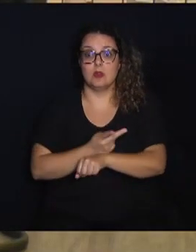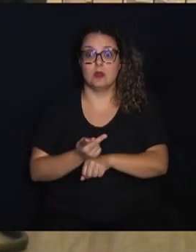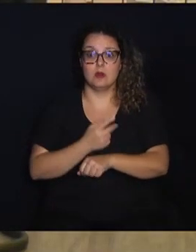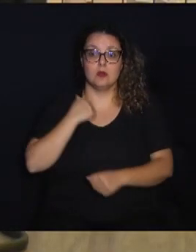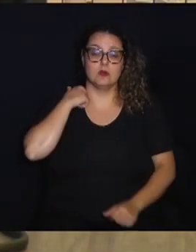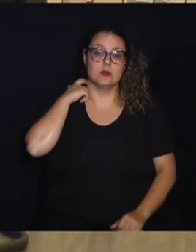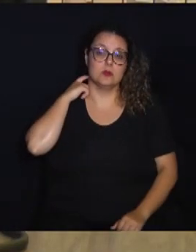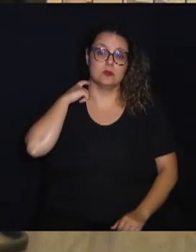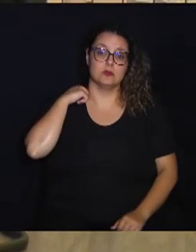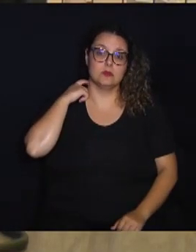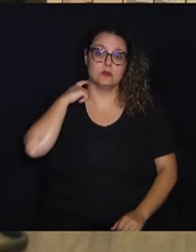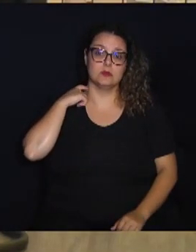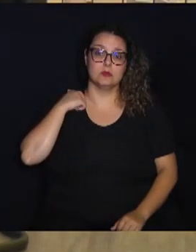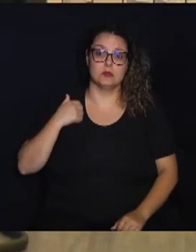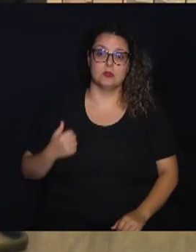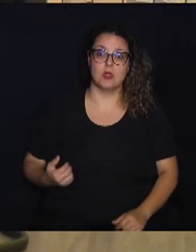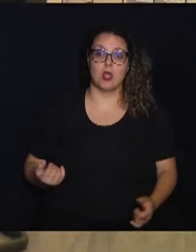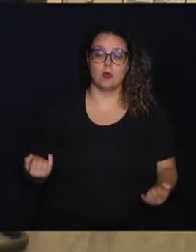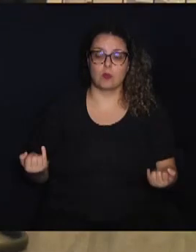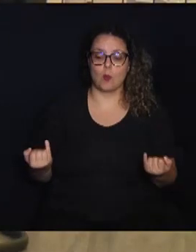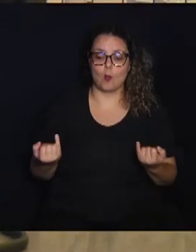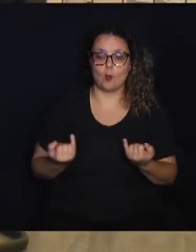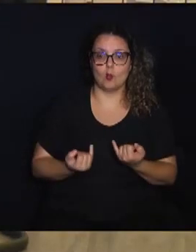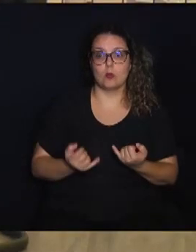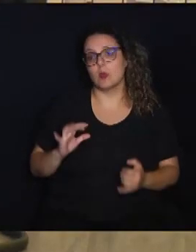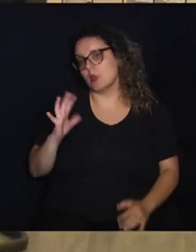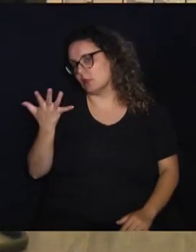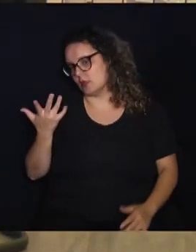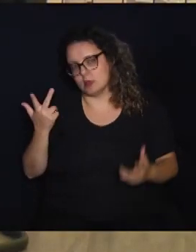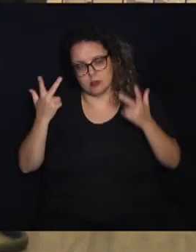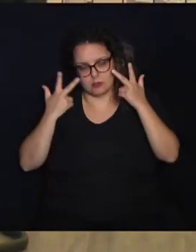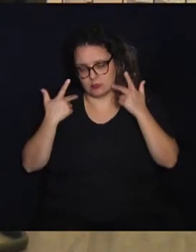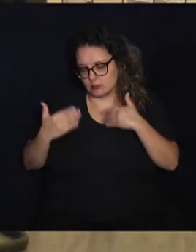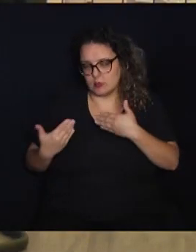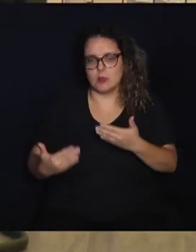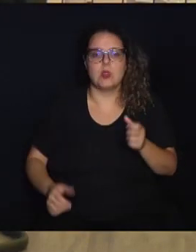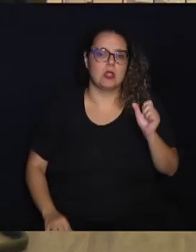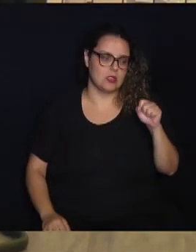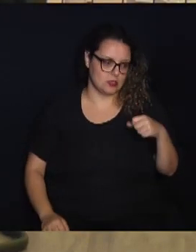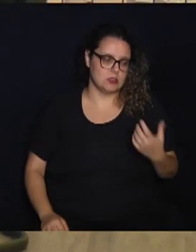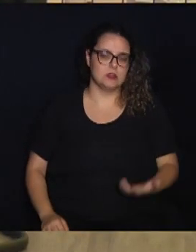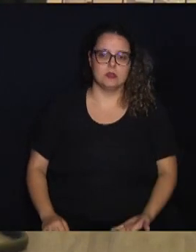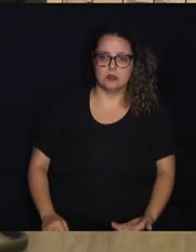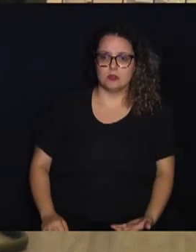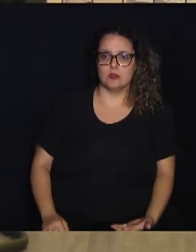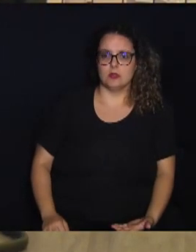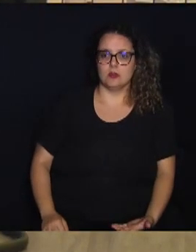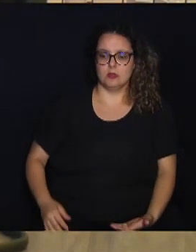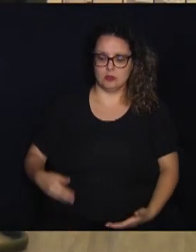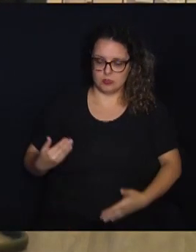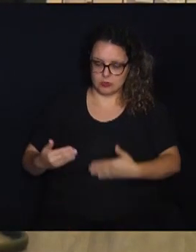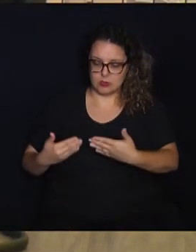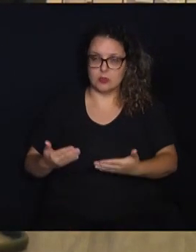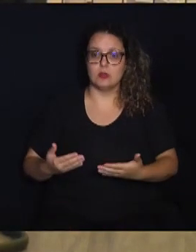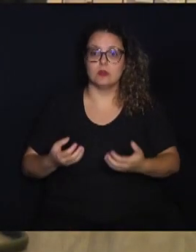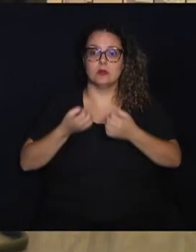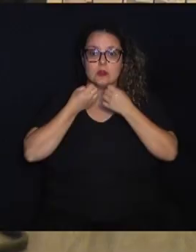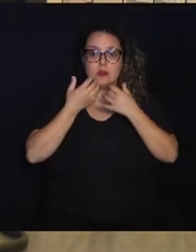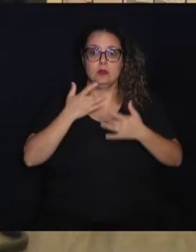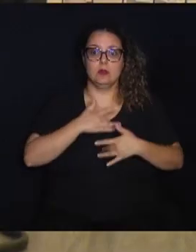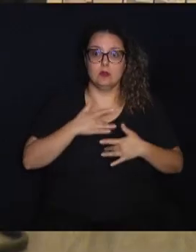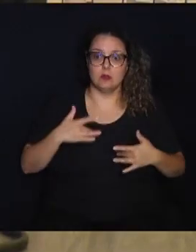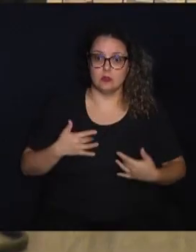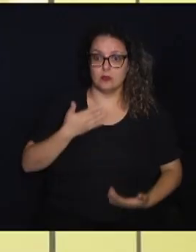questão da perda de peso, ela vai acontecer, Tá. né? Mas o processo de um bem-estar